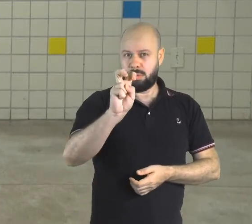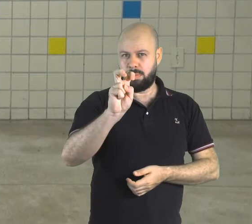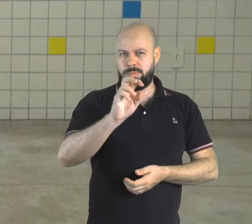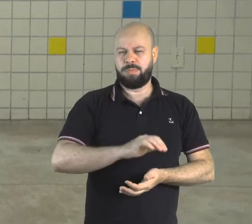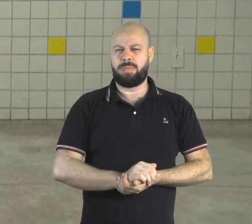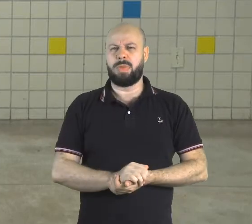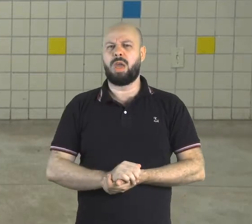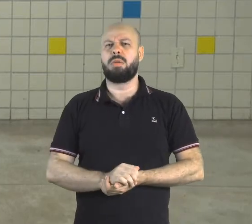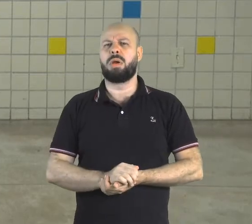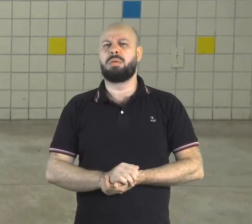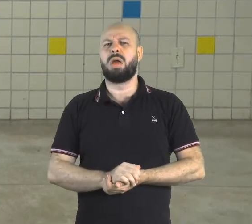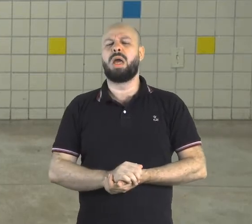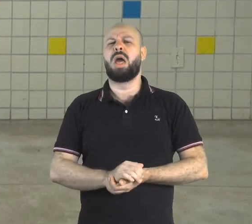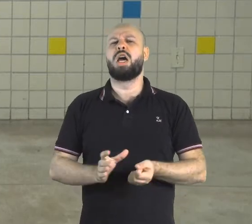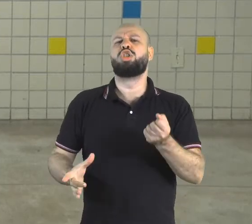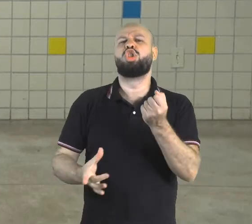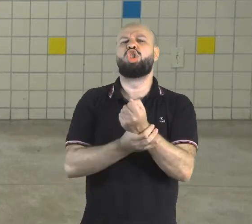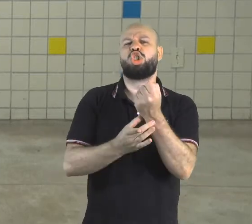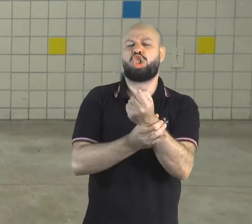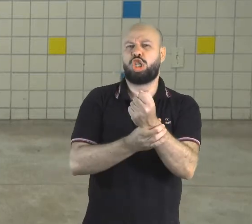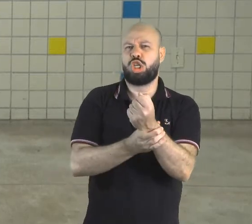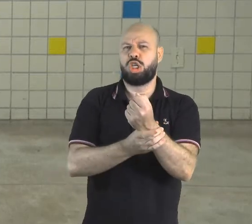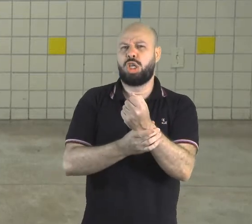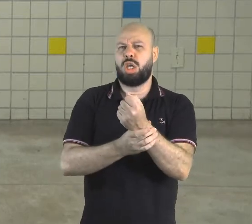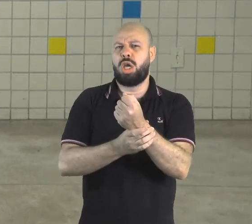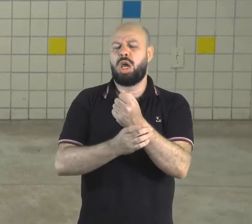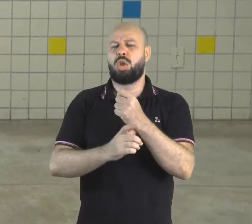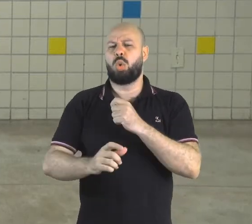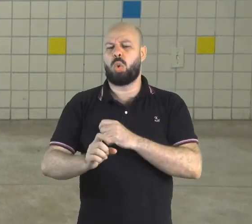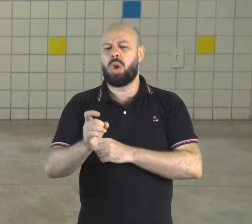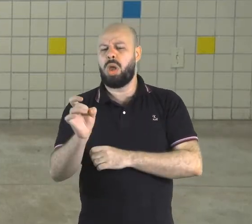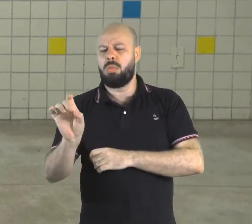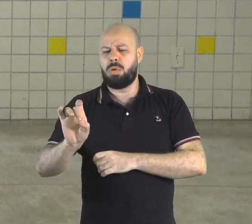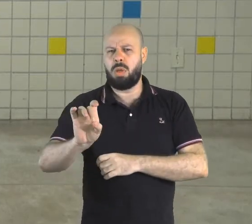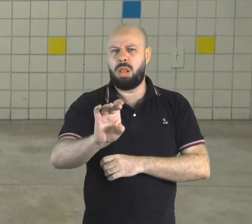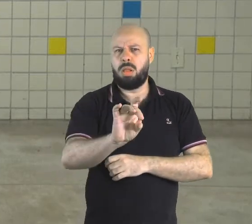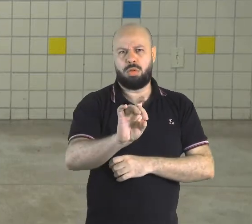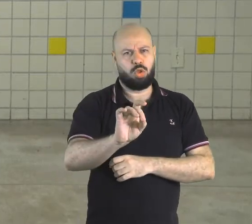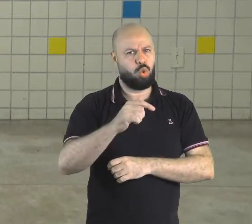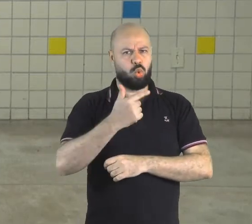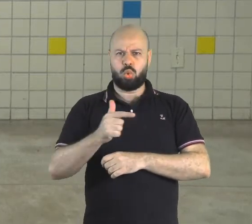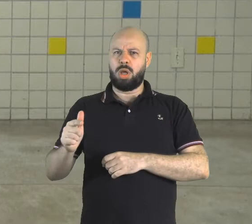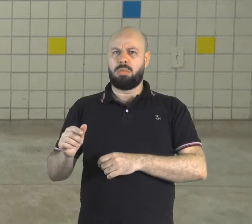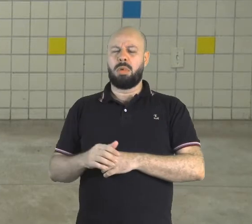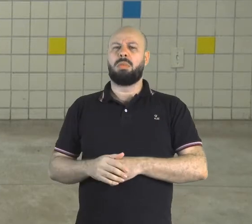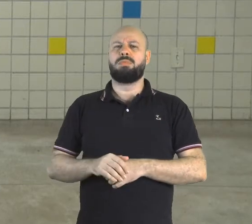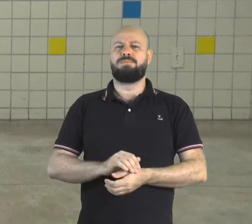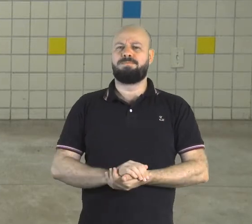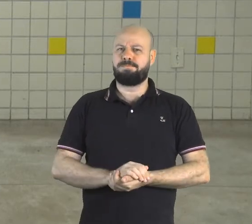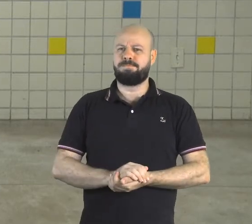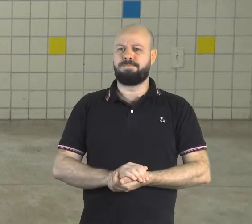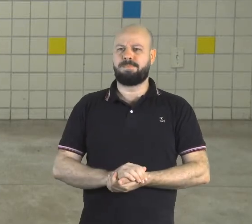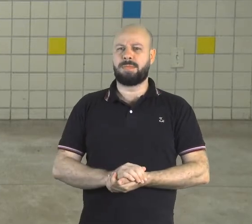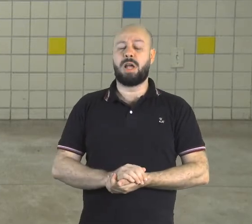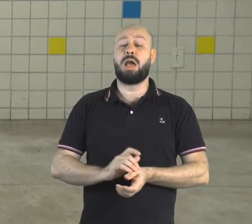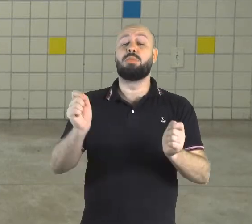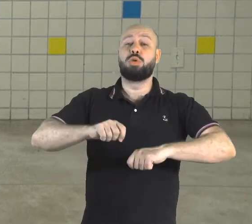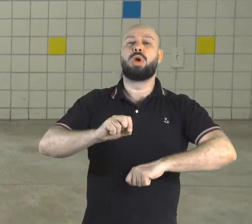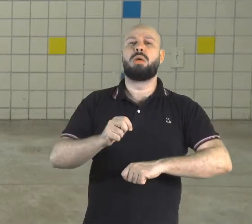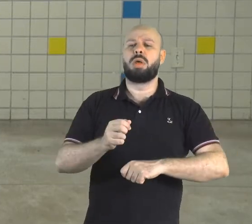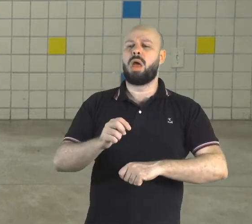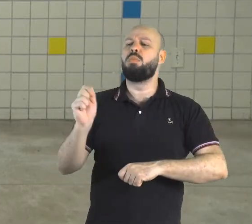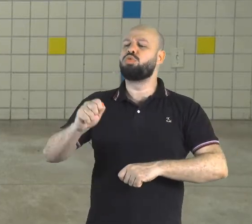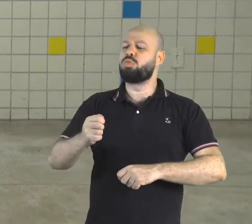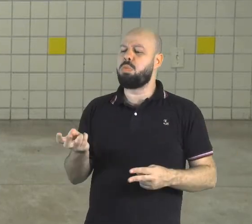com as garantias individuais. Ele permitia que qualquer pessoa pudesse ser presa